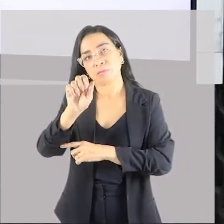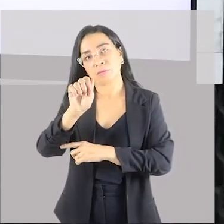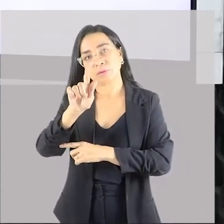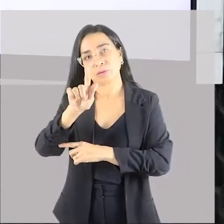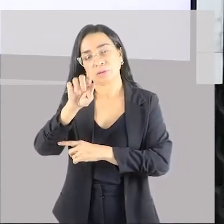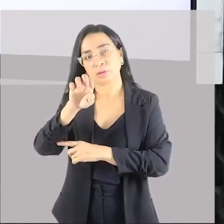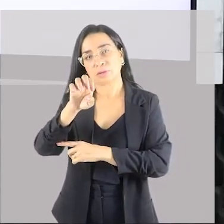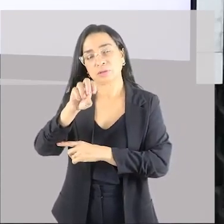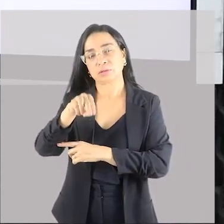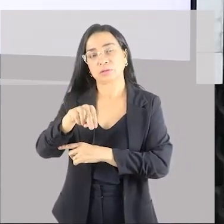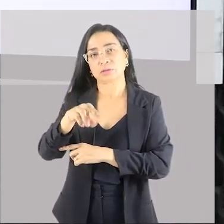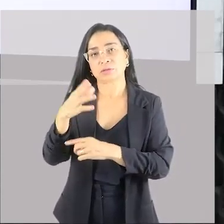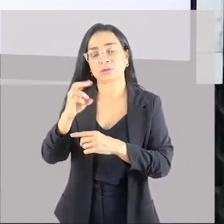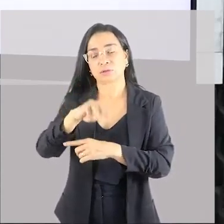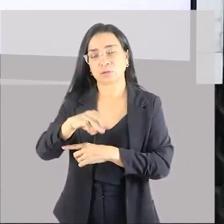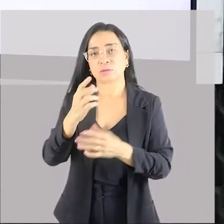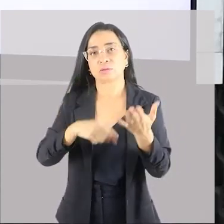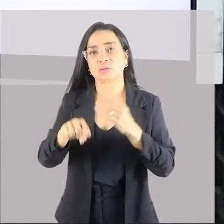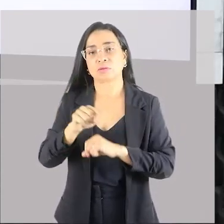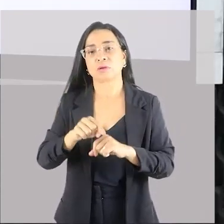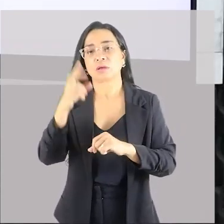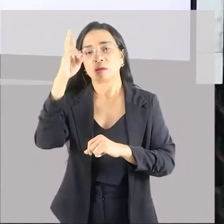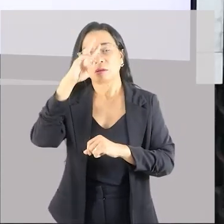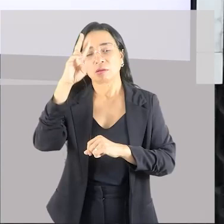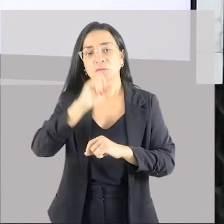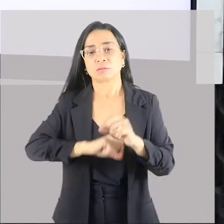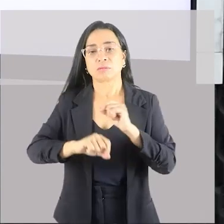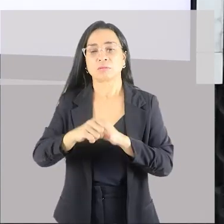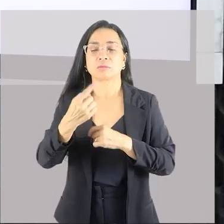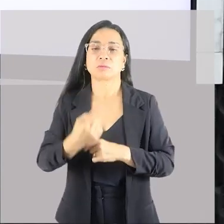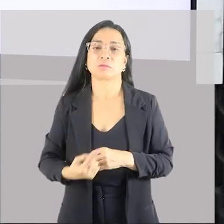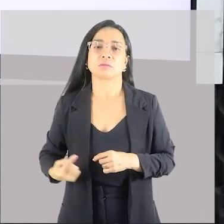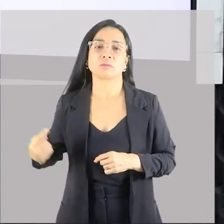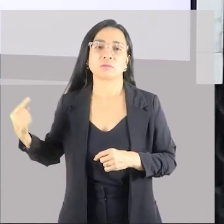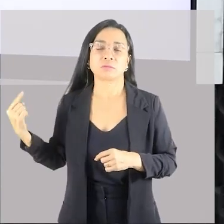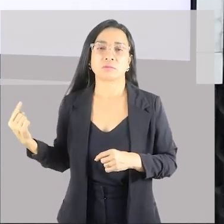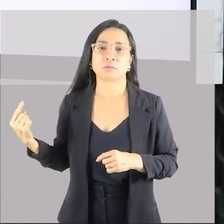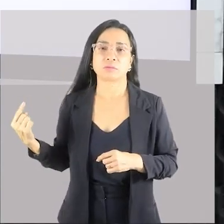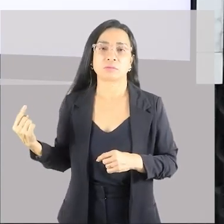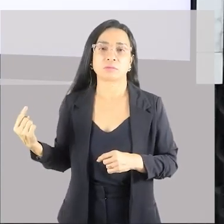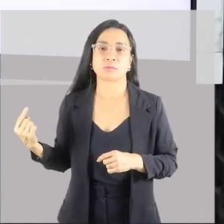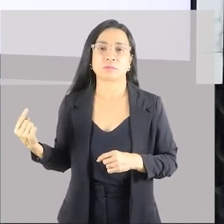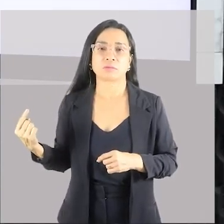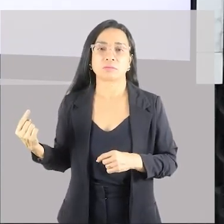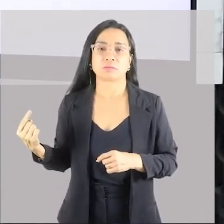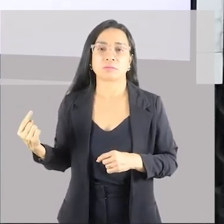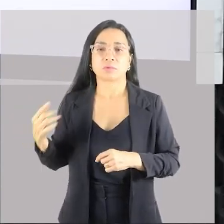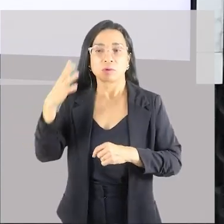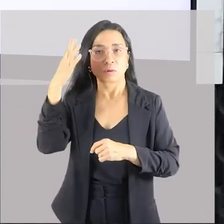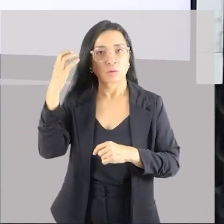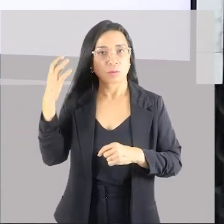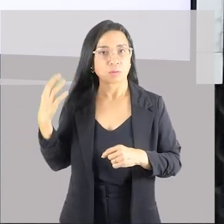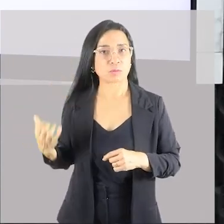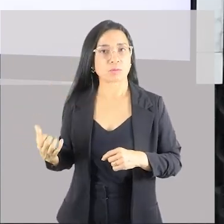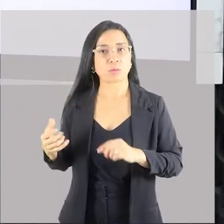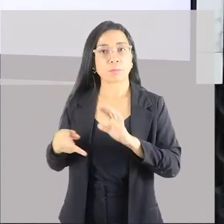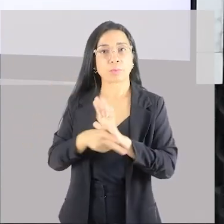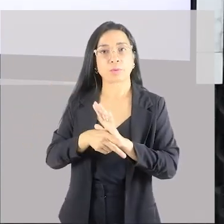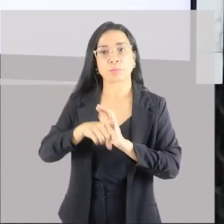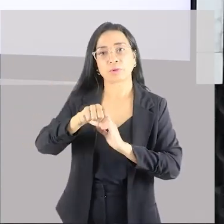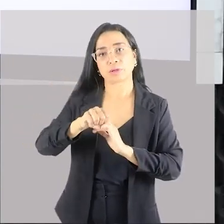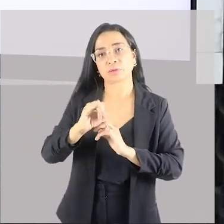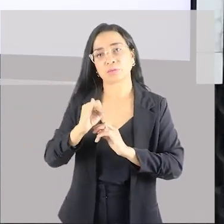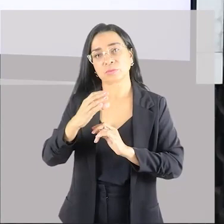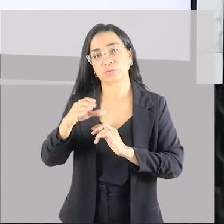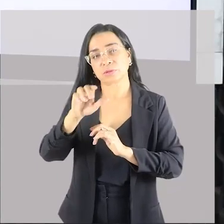Uma dica boa? Só na plataforma Gonçalves Dias, só para o Sr. André para te dar essa dica. Jean-Jacques Rousseau, suíço, era